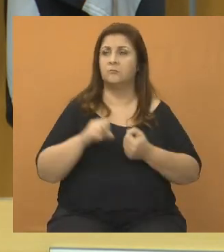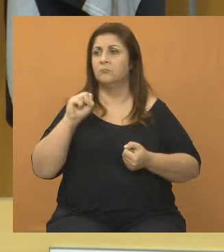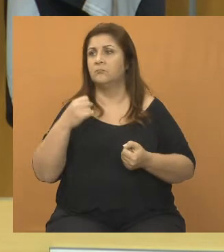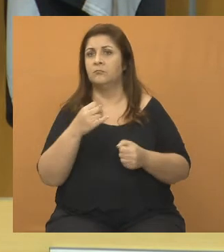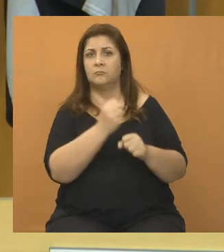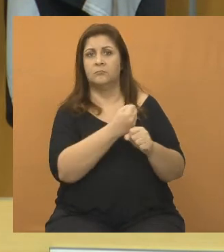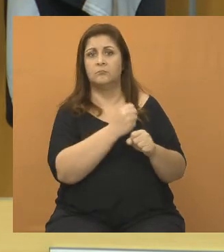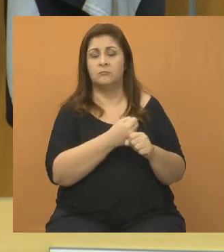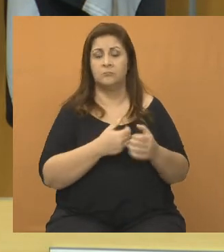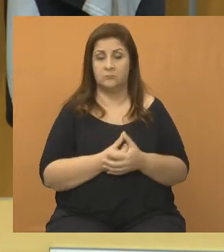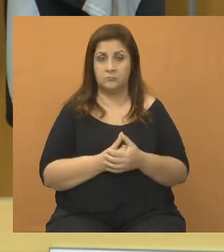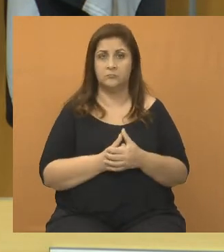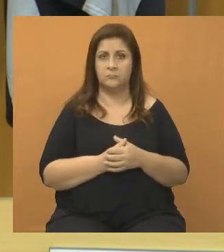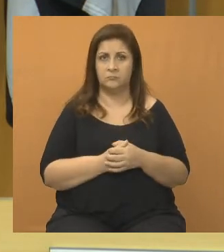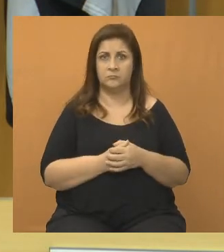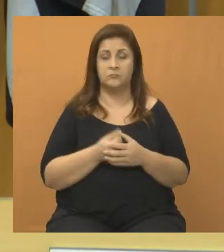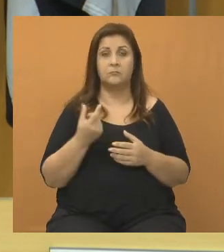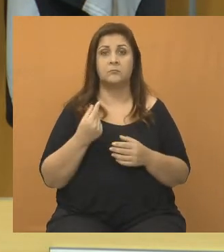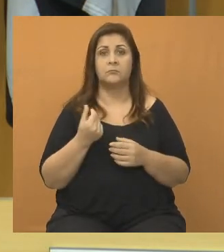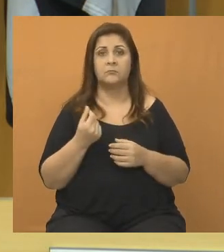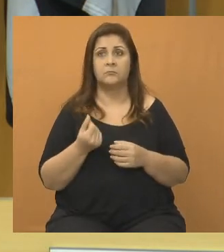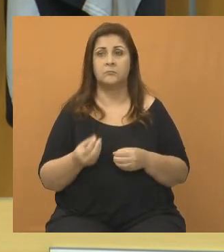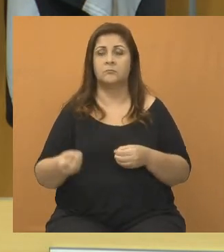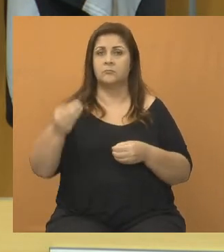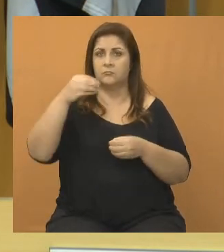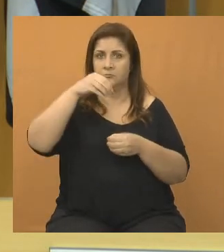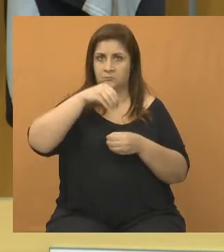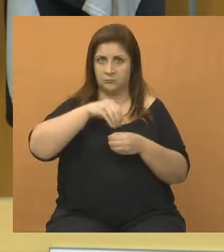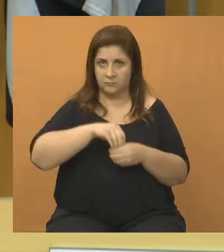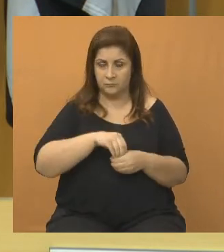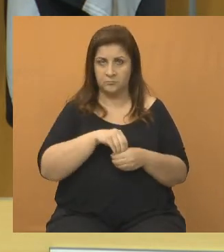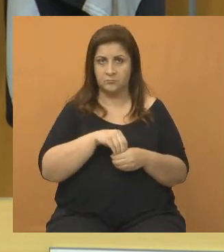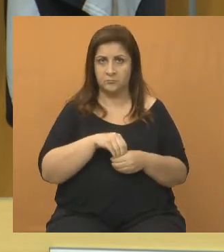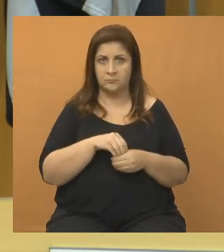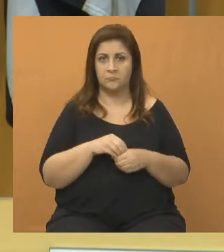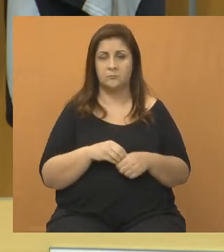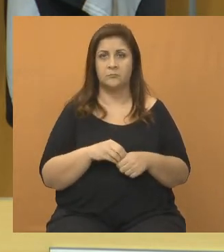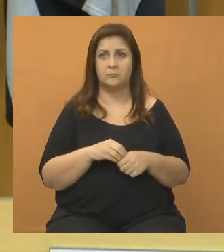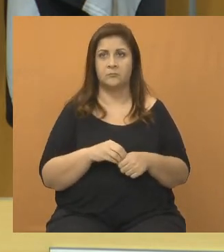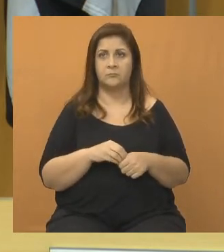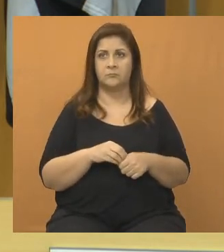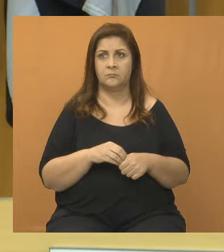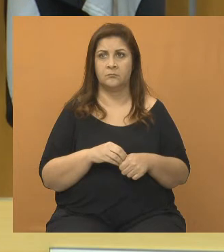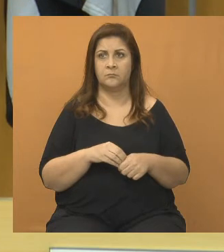Então, orçamentariamente, ele está dentro da